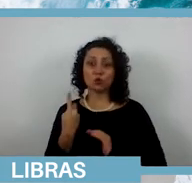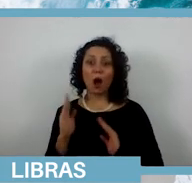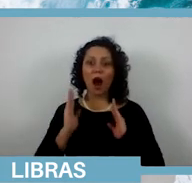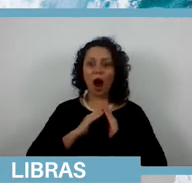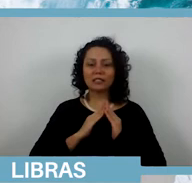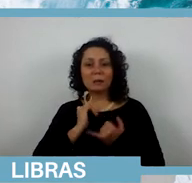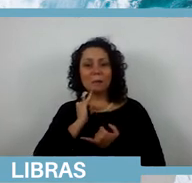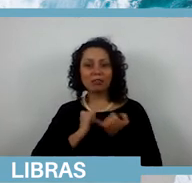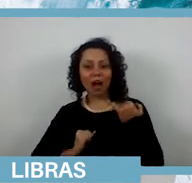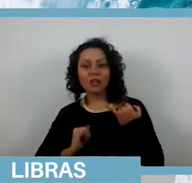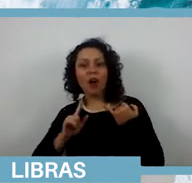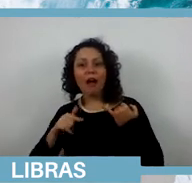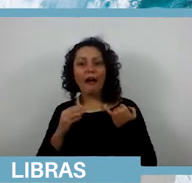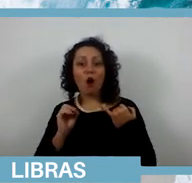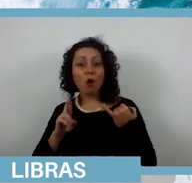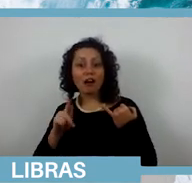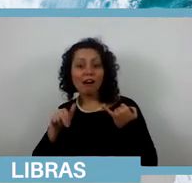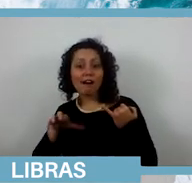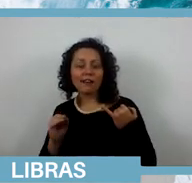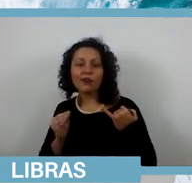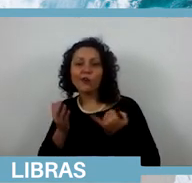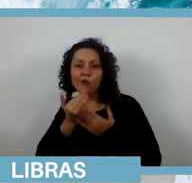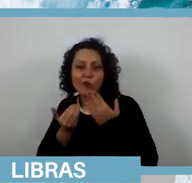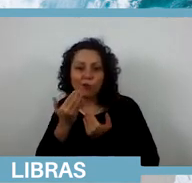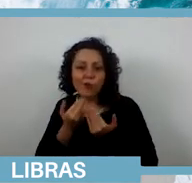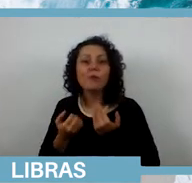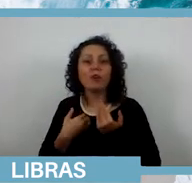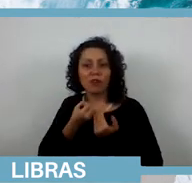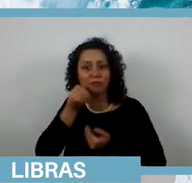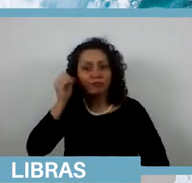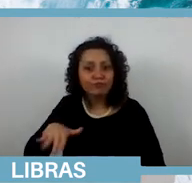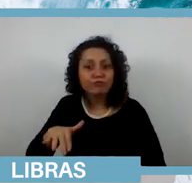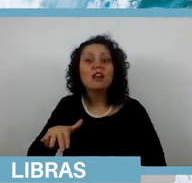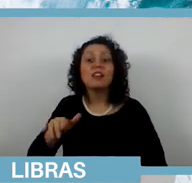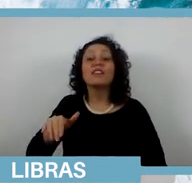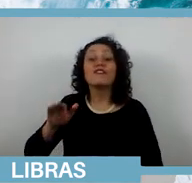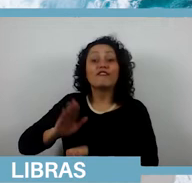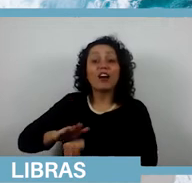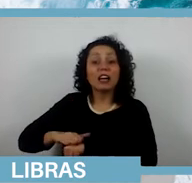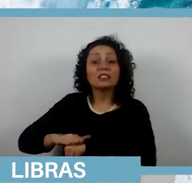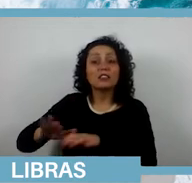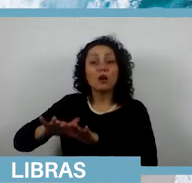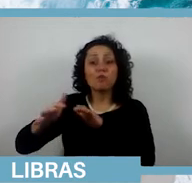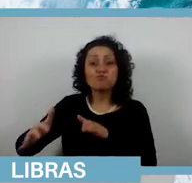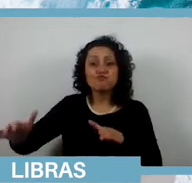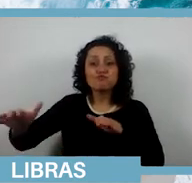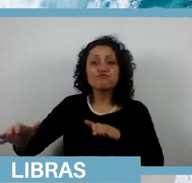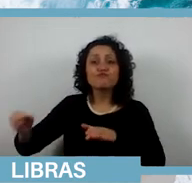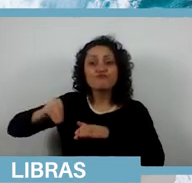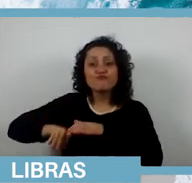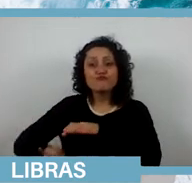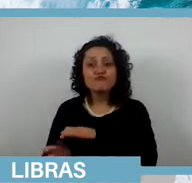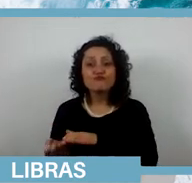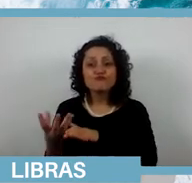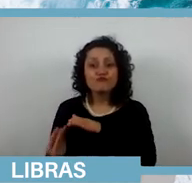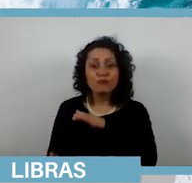da gente já solucionar quase metade do nosso resíduo fazendo compostagem. E então eu trouxe essas duas formas,